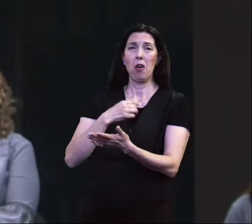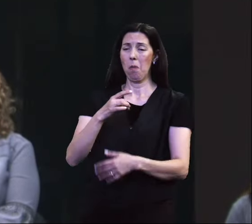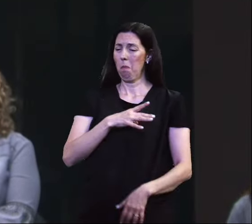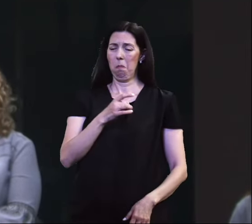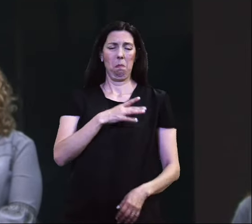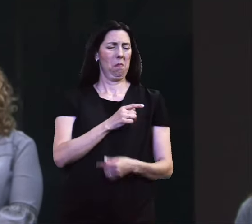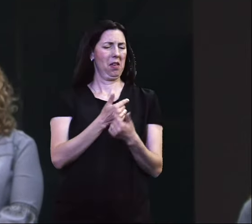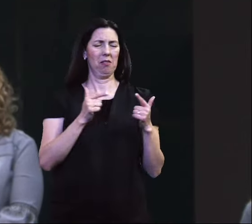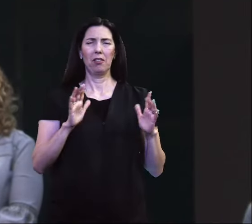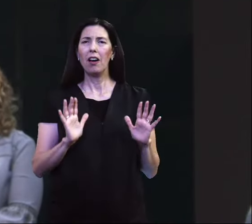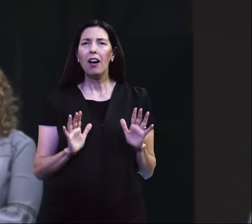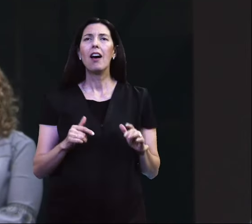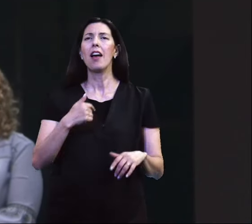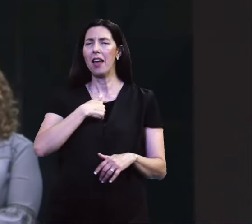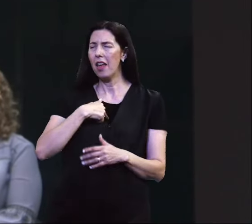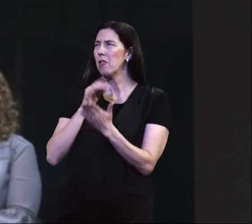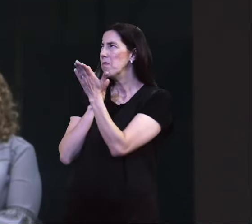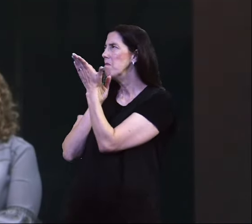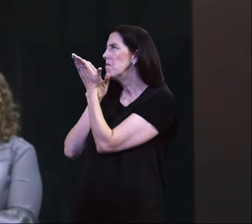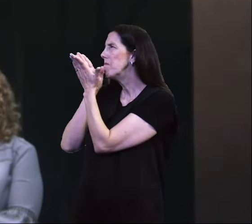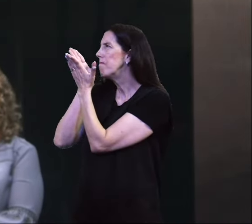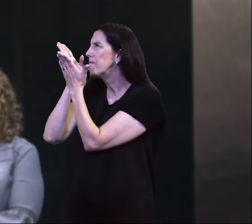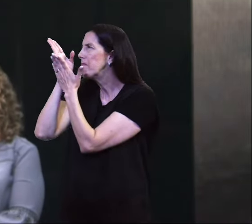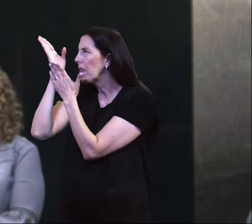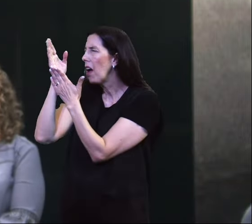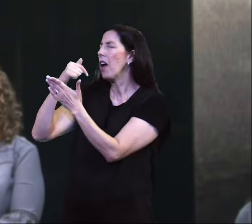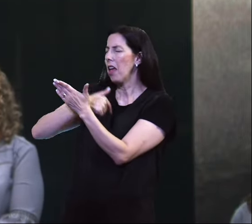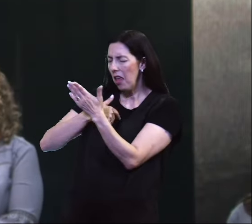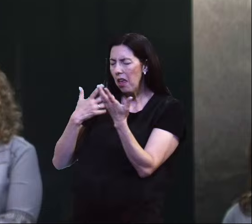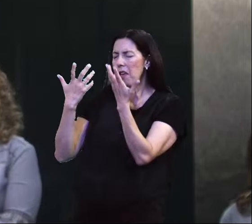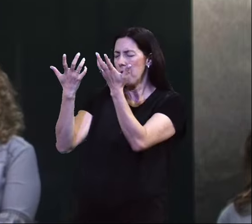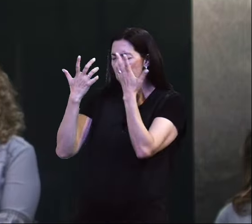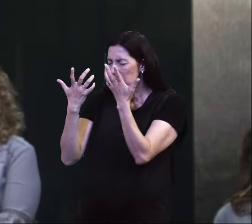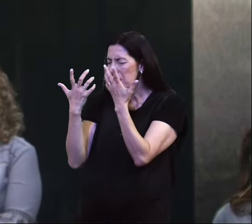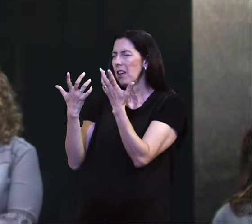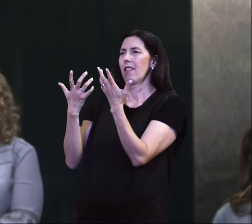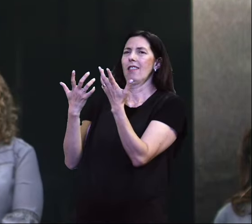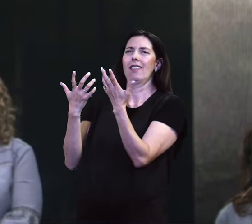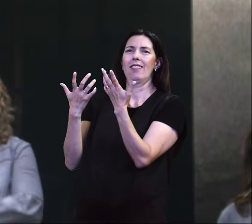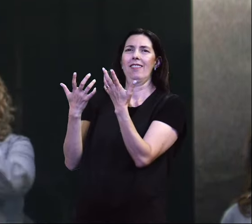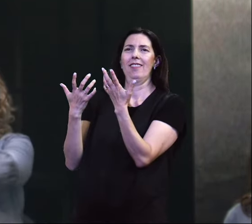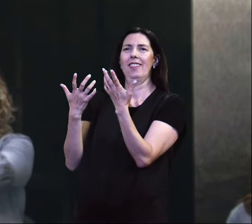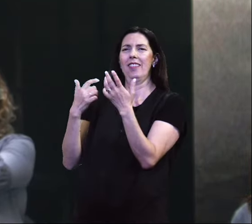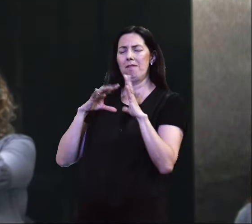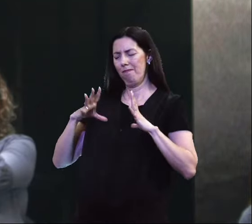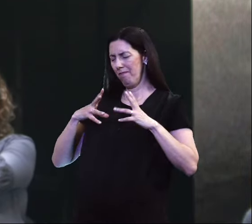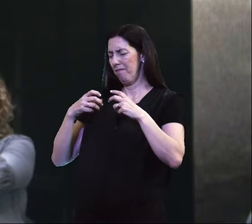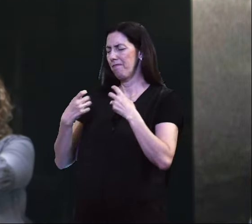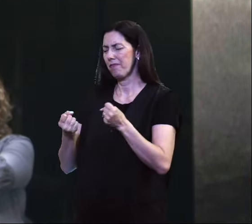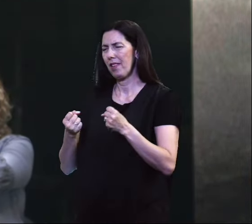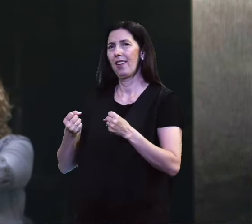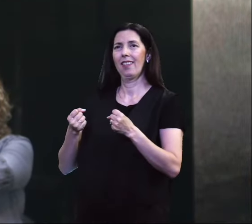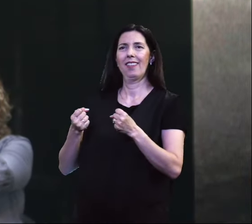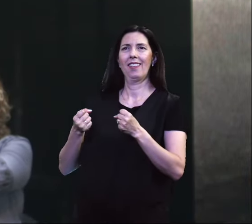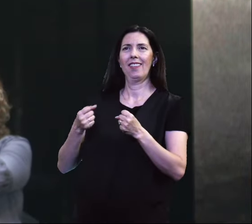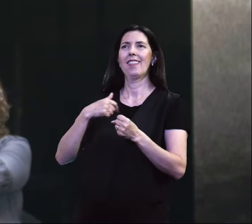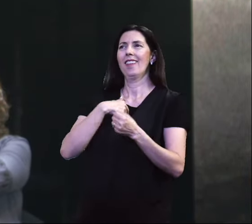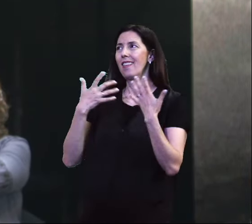medo. Eu quero andar na direção das águas se for preciso. Eu quero, Deus. Eu creio. Fogo não vai